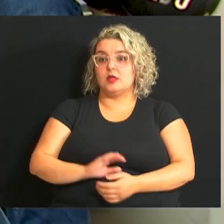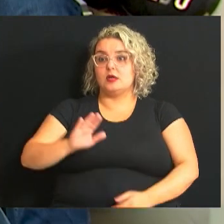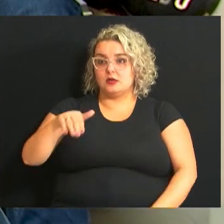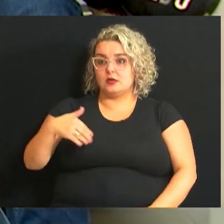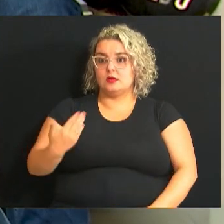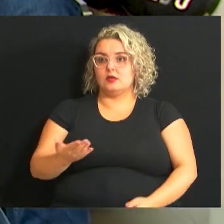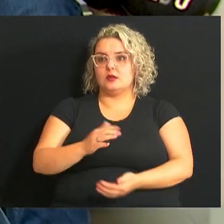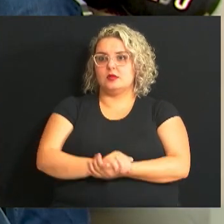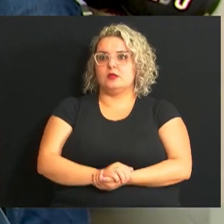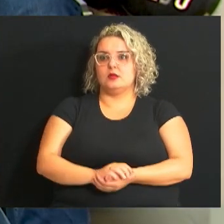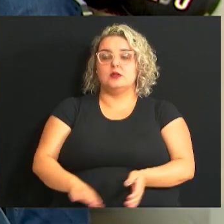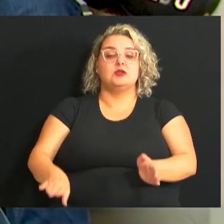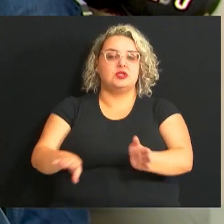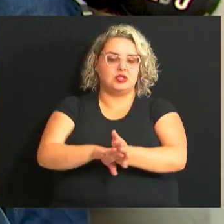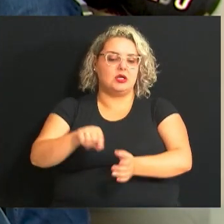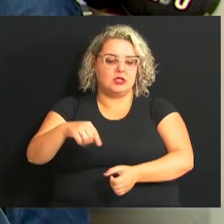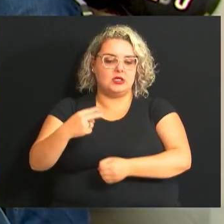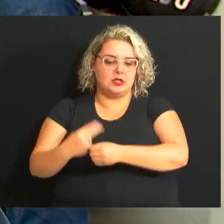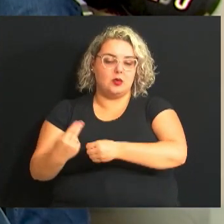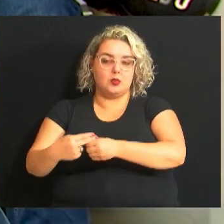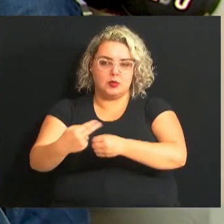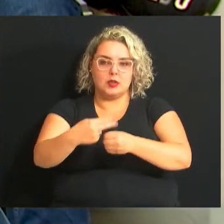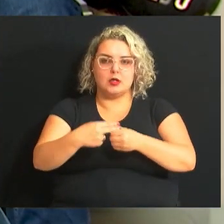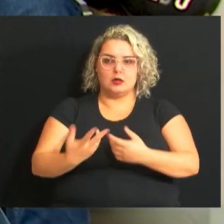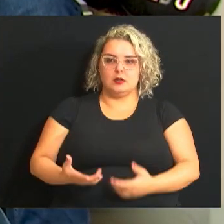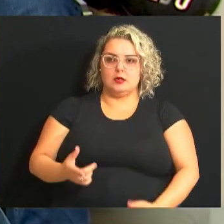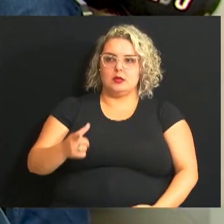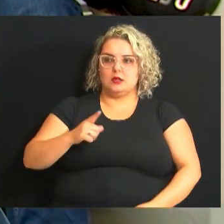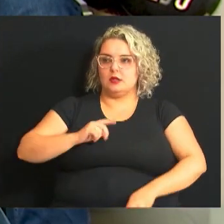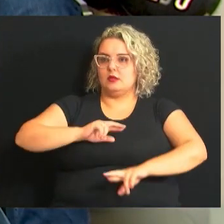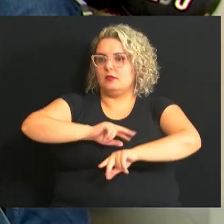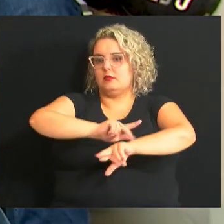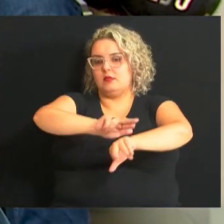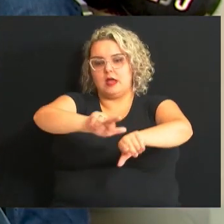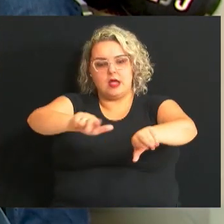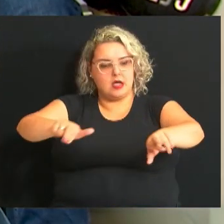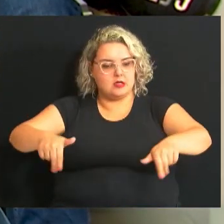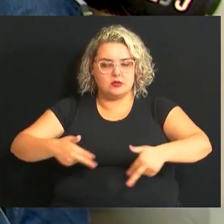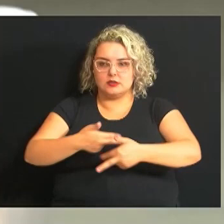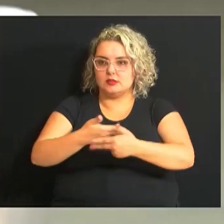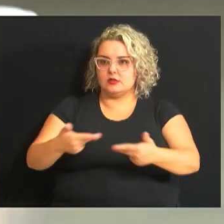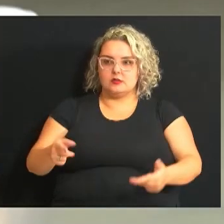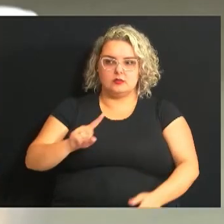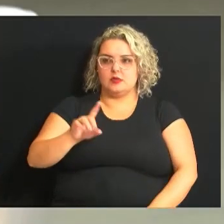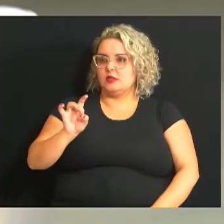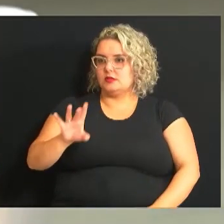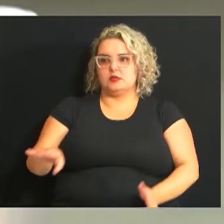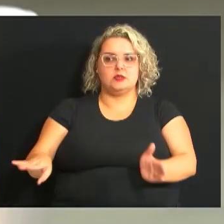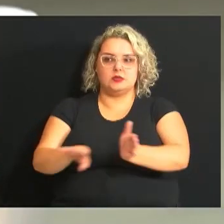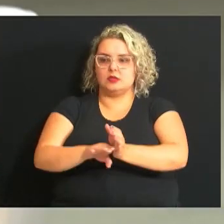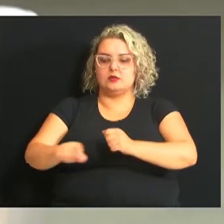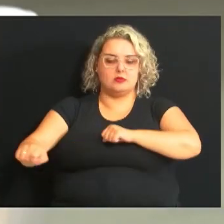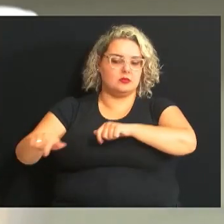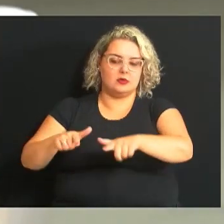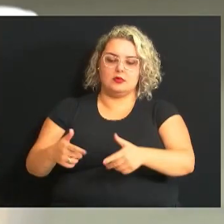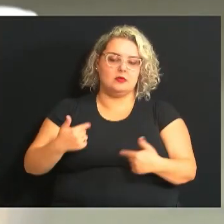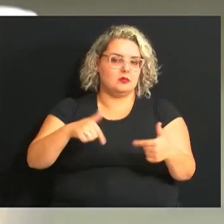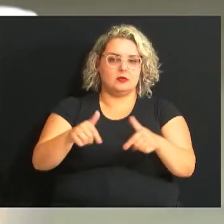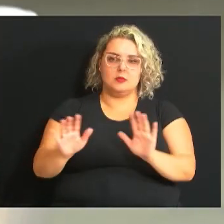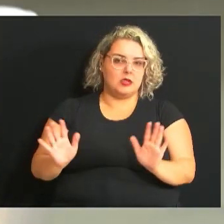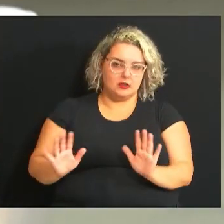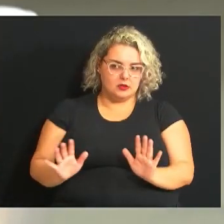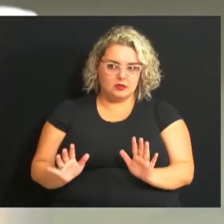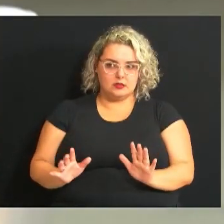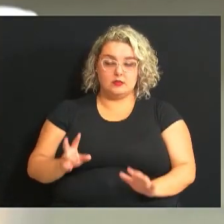aqui na Unicamp, você vê que tem várias lutas para cá. Não é uma coisa assim, só chegar, vou me formar e vou trabalhar. Você vê que